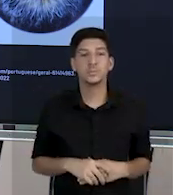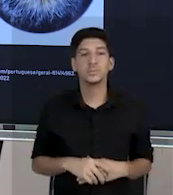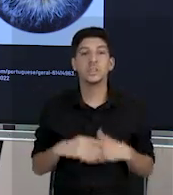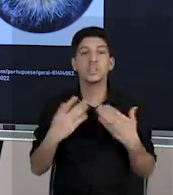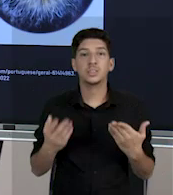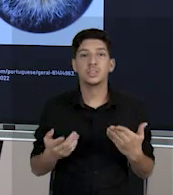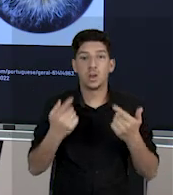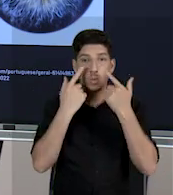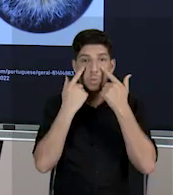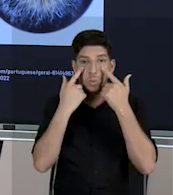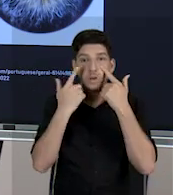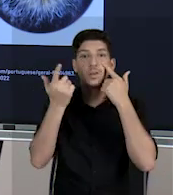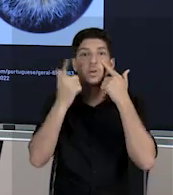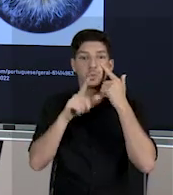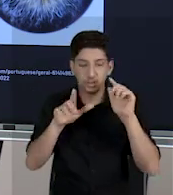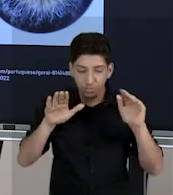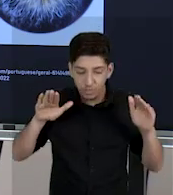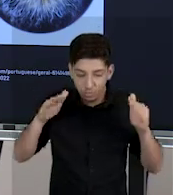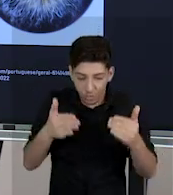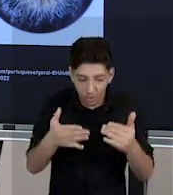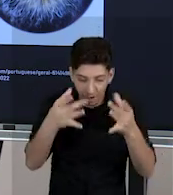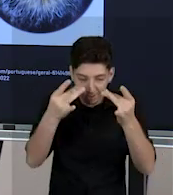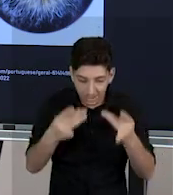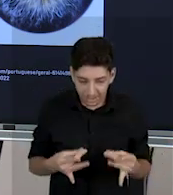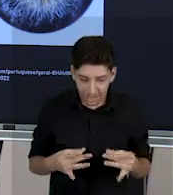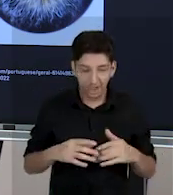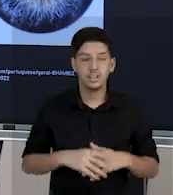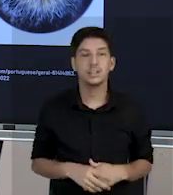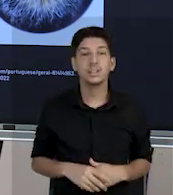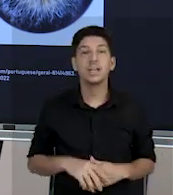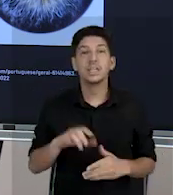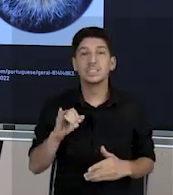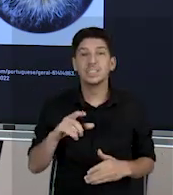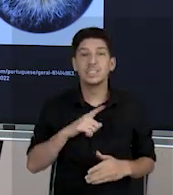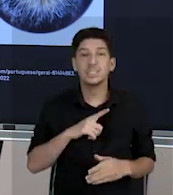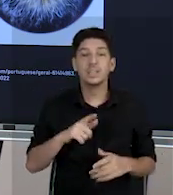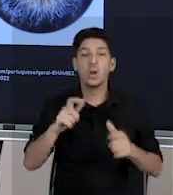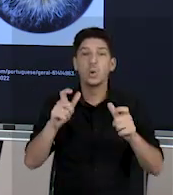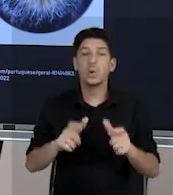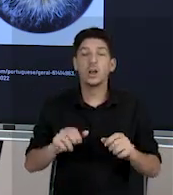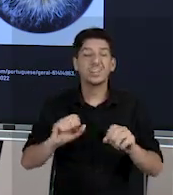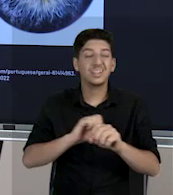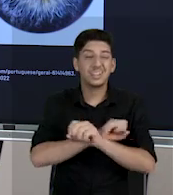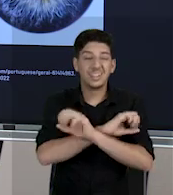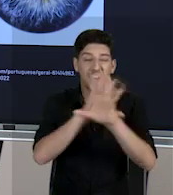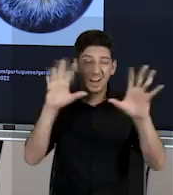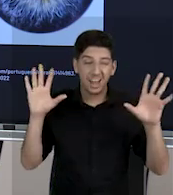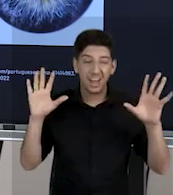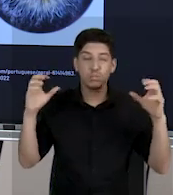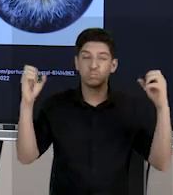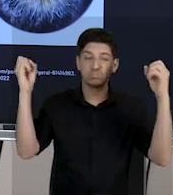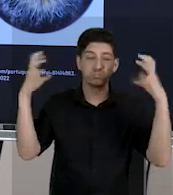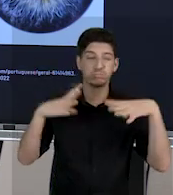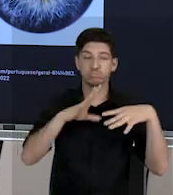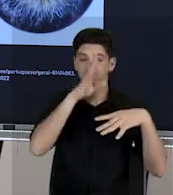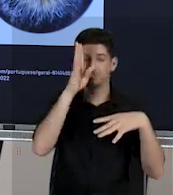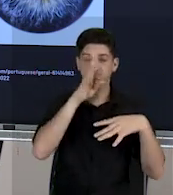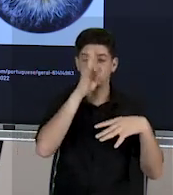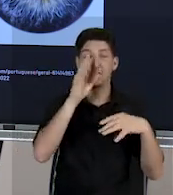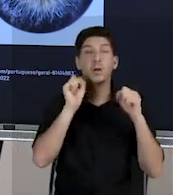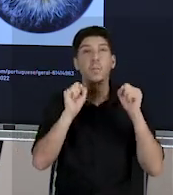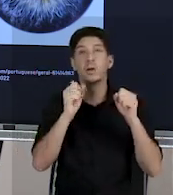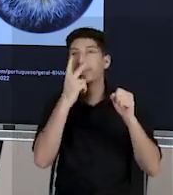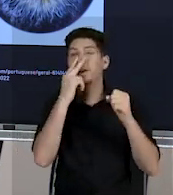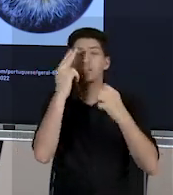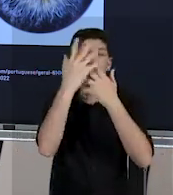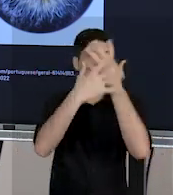olho consegue focar em detalhes. Se eu tiver num ambiente muito iluminado, com muita luz, eu posso ficar confusa quanto às